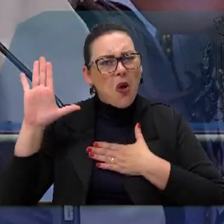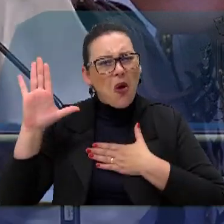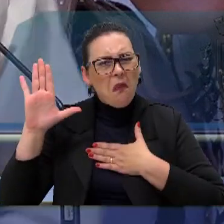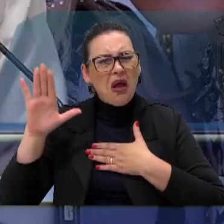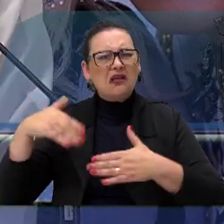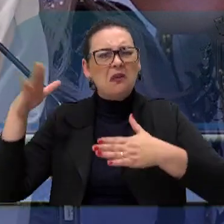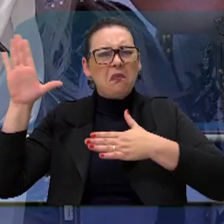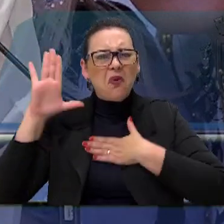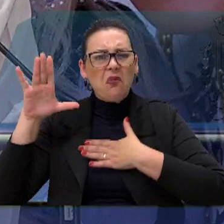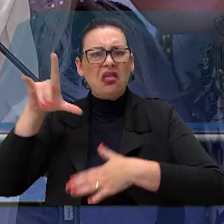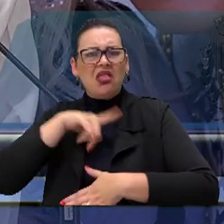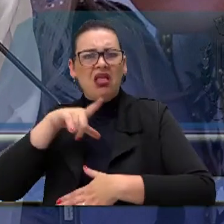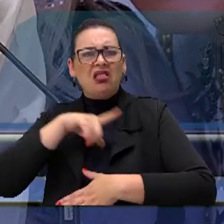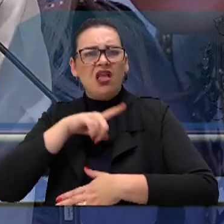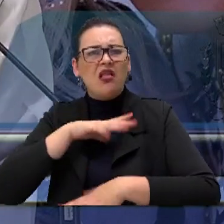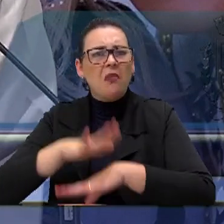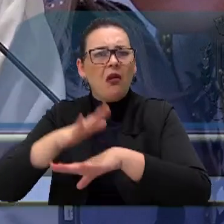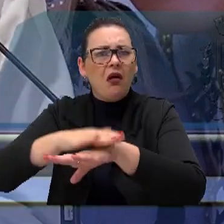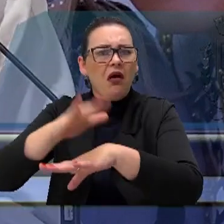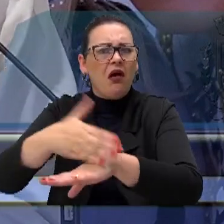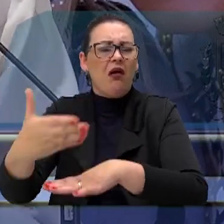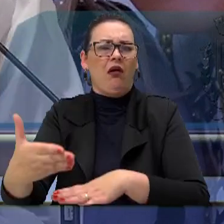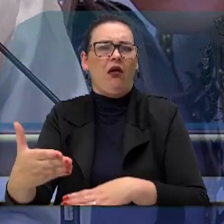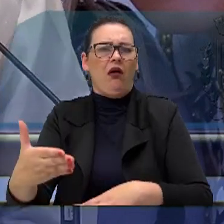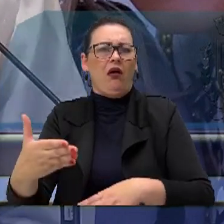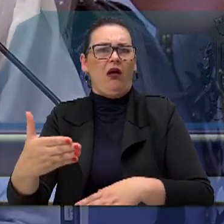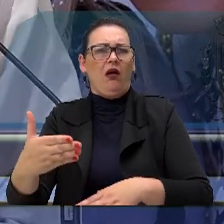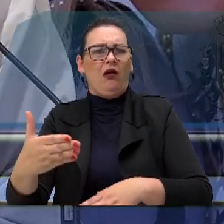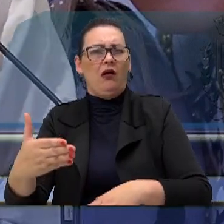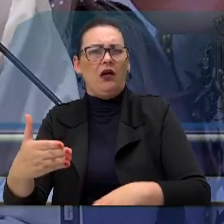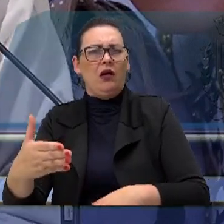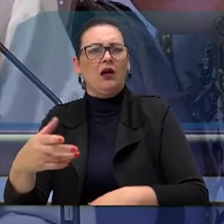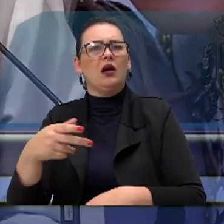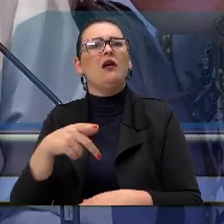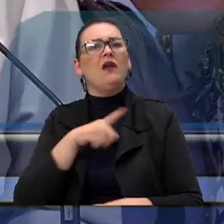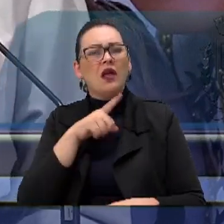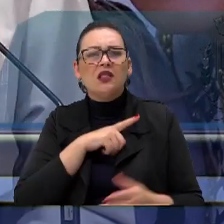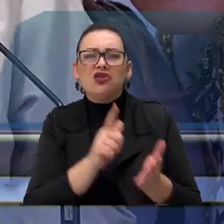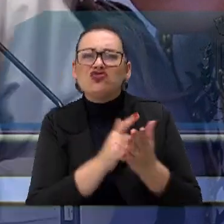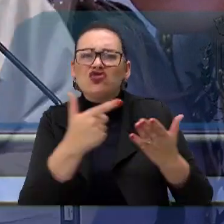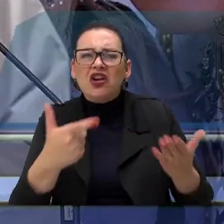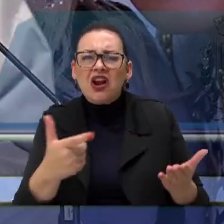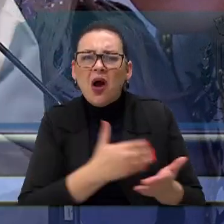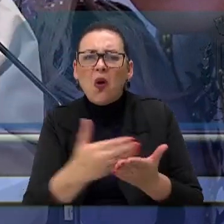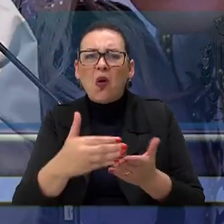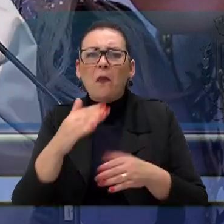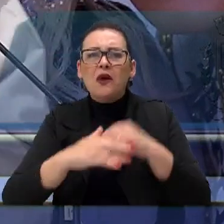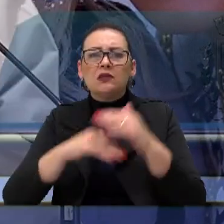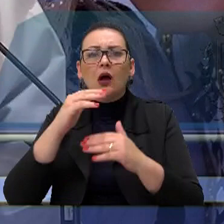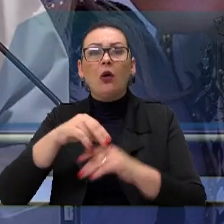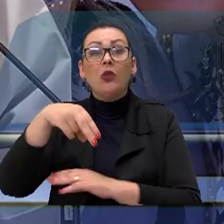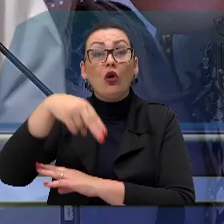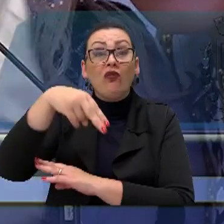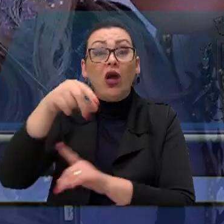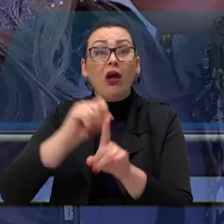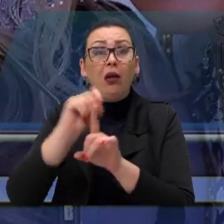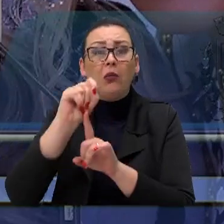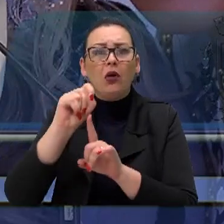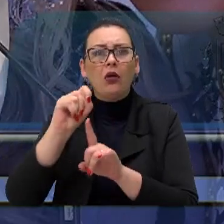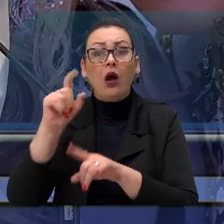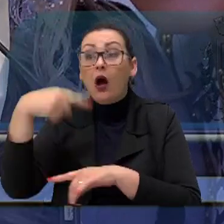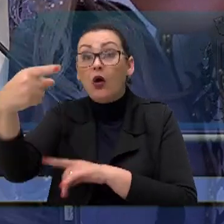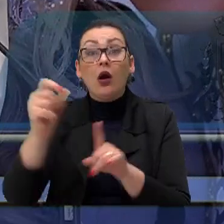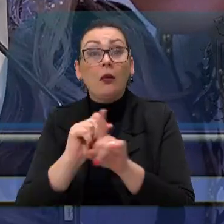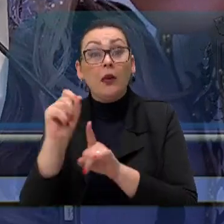não falta, vou concluir. Segundo está na reportagem do jornal, o início da obra para novembro, para o mês que